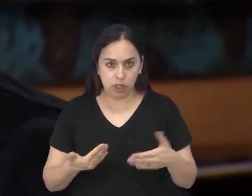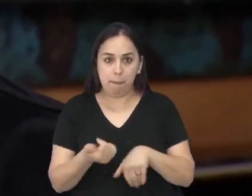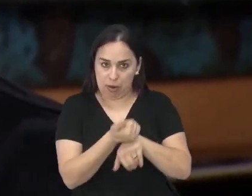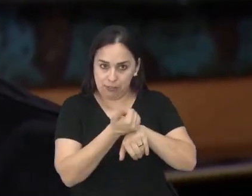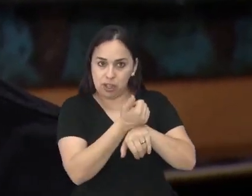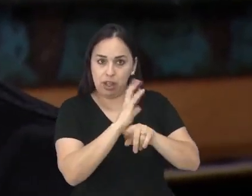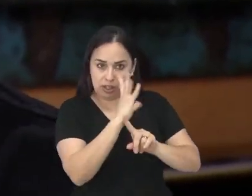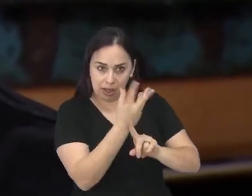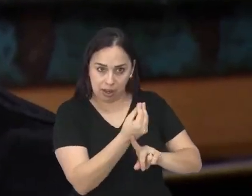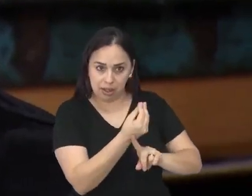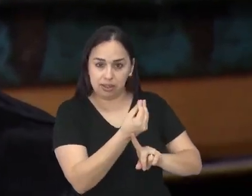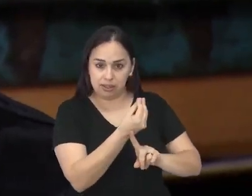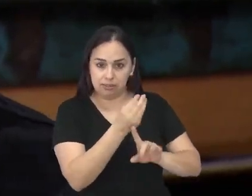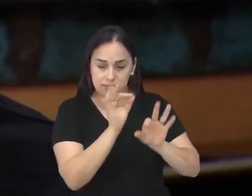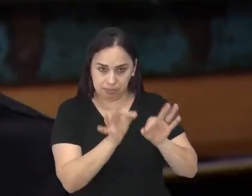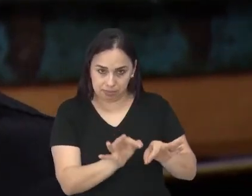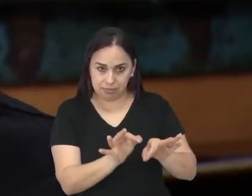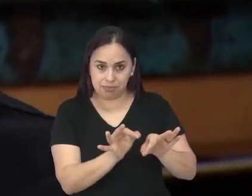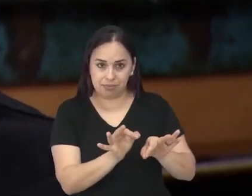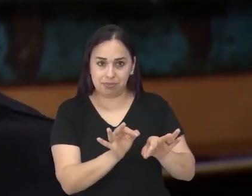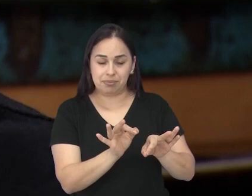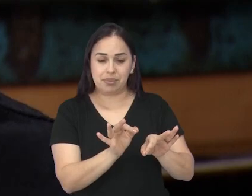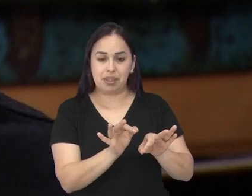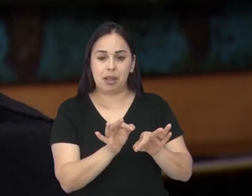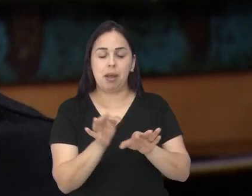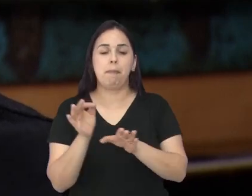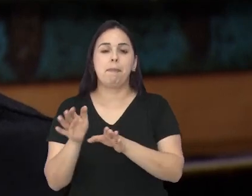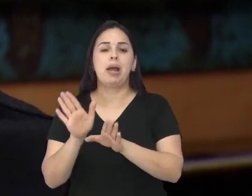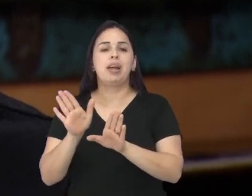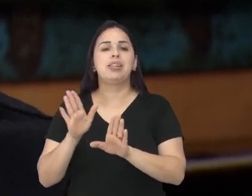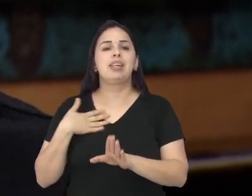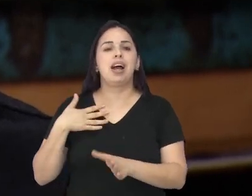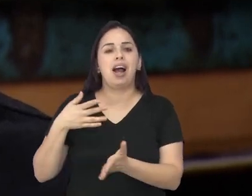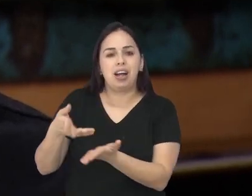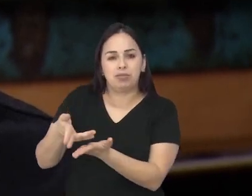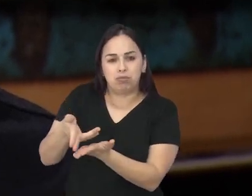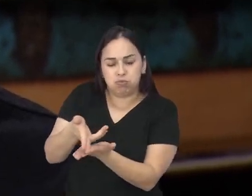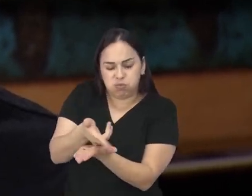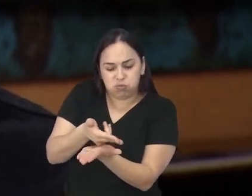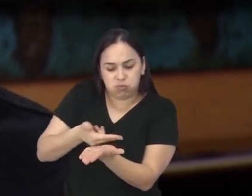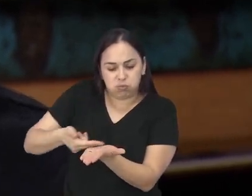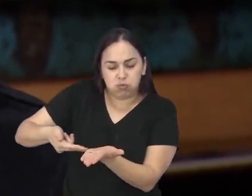de arte, mas não é sempre assim, né? A gravura, principalmente, que é